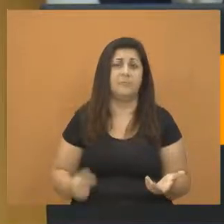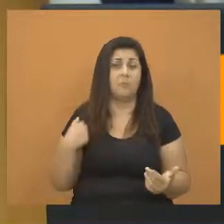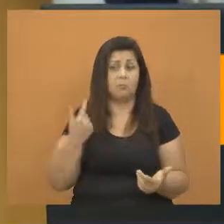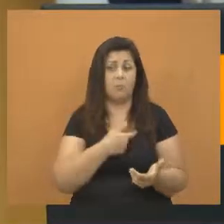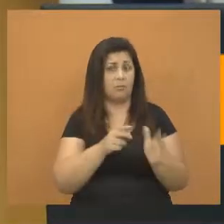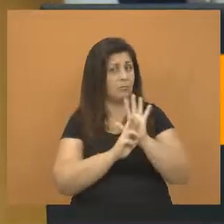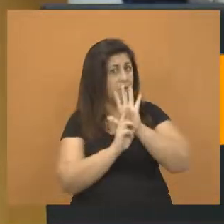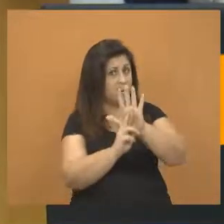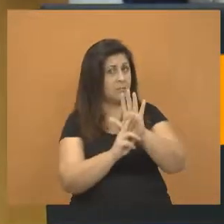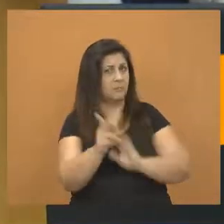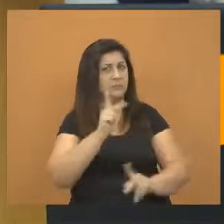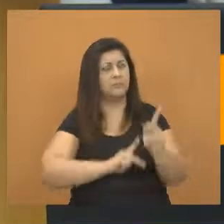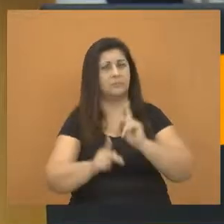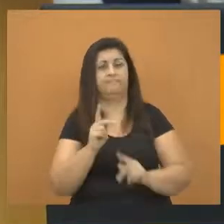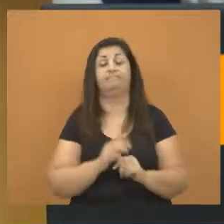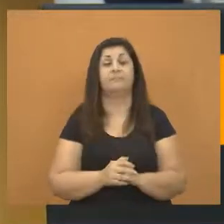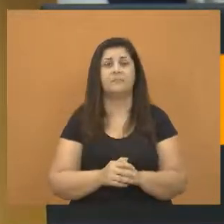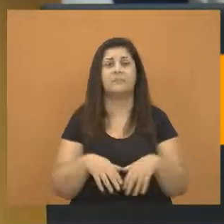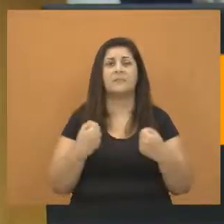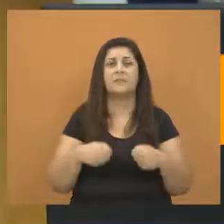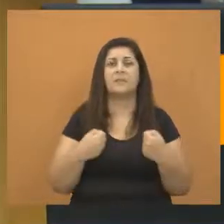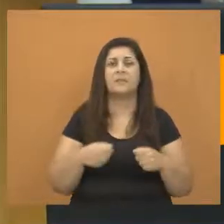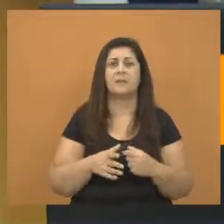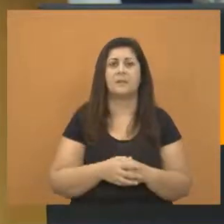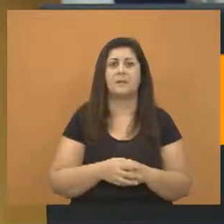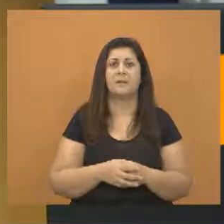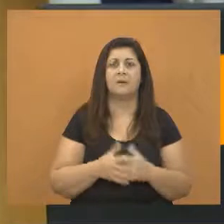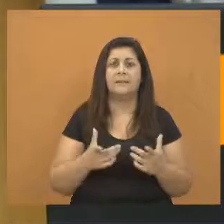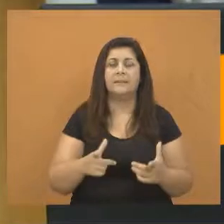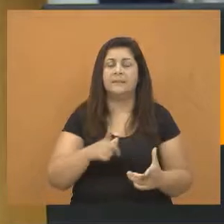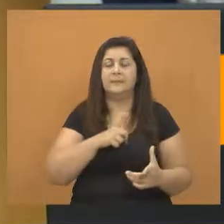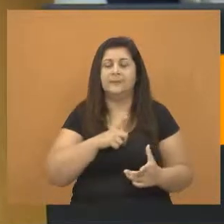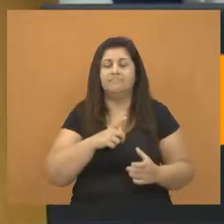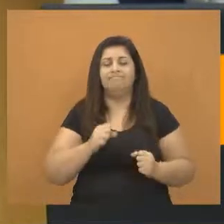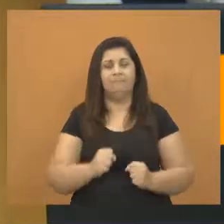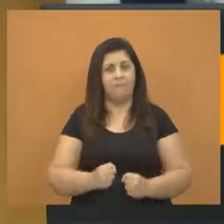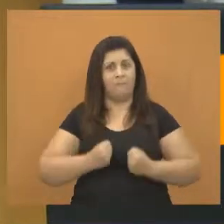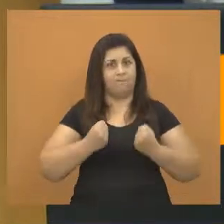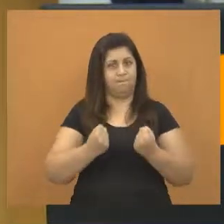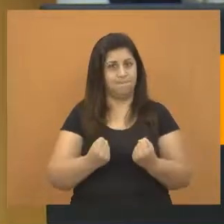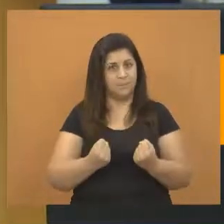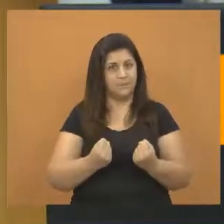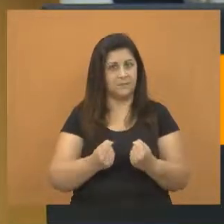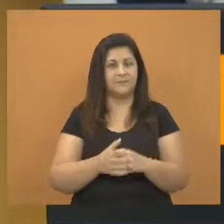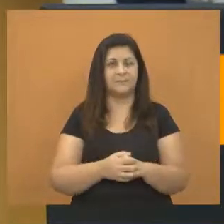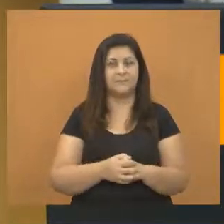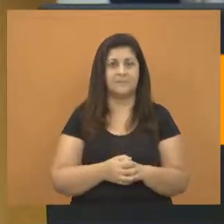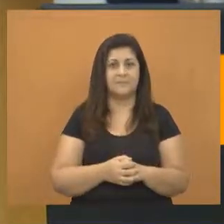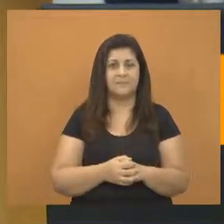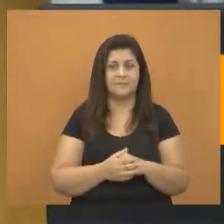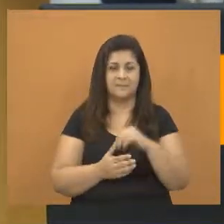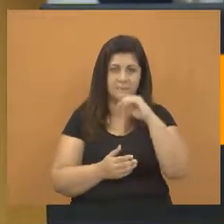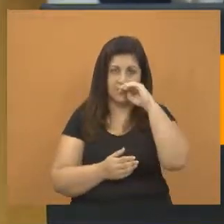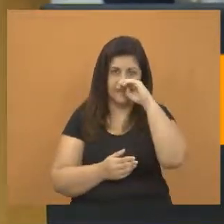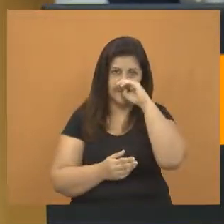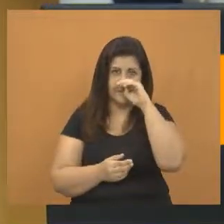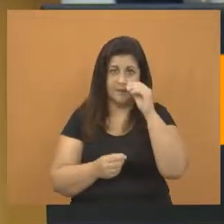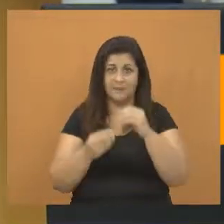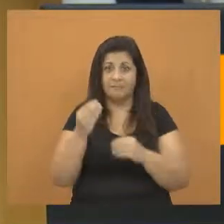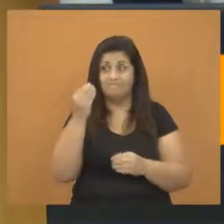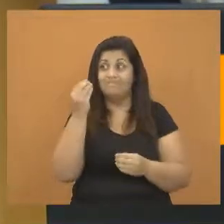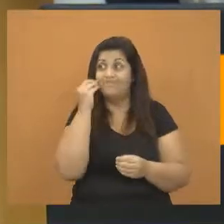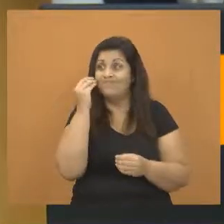representando a população de Jacareí, nós vamos ter que fazer uma força-tarefa de buscar um empreendimento